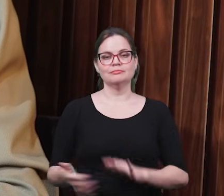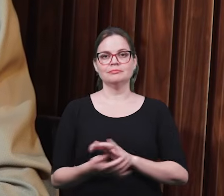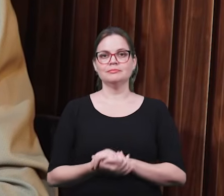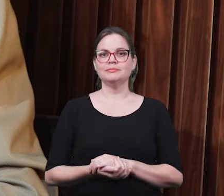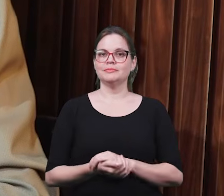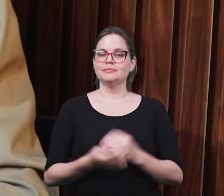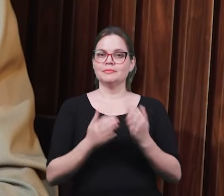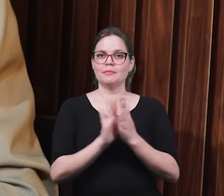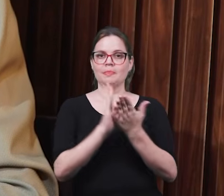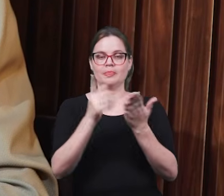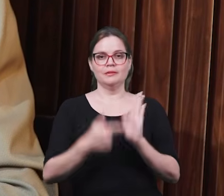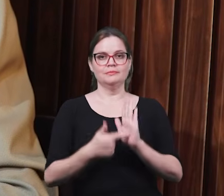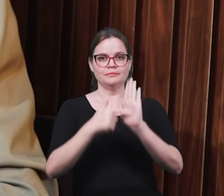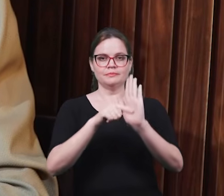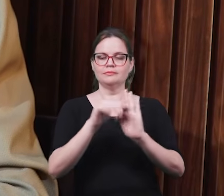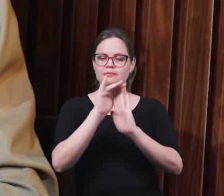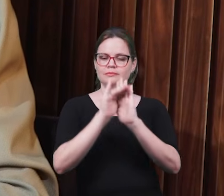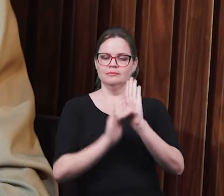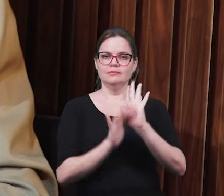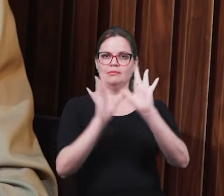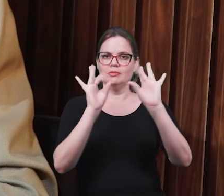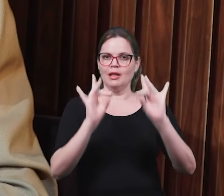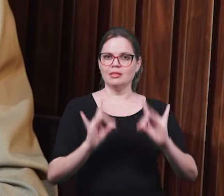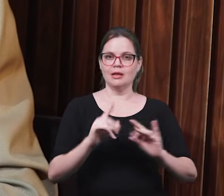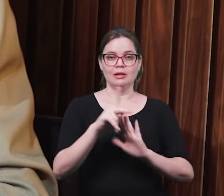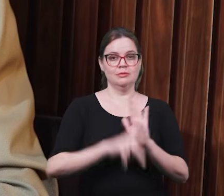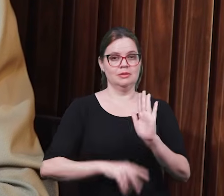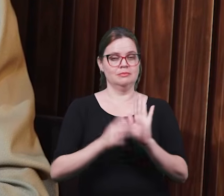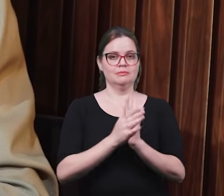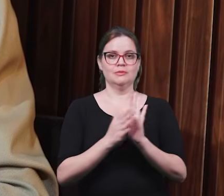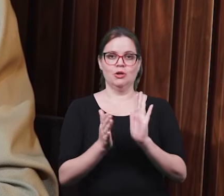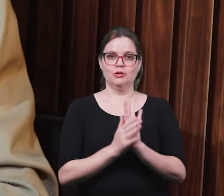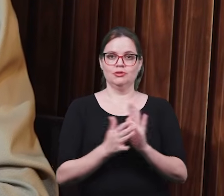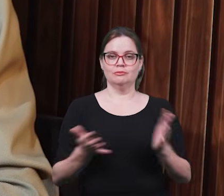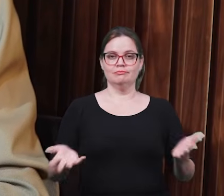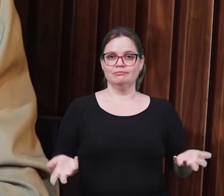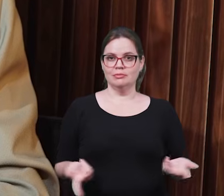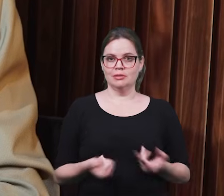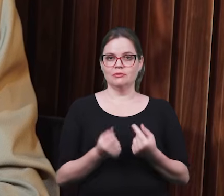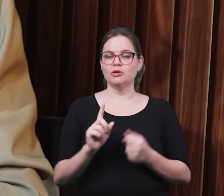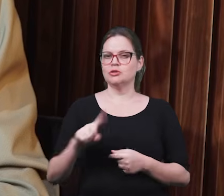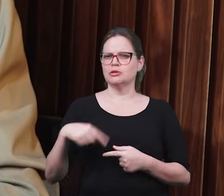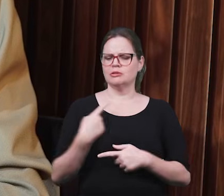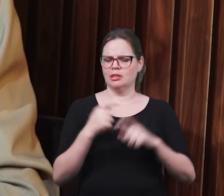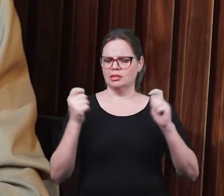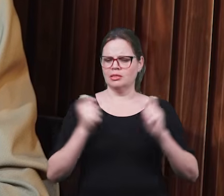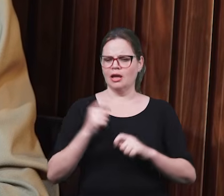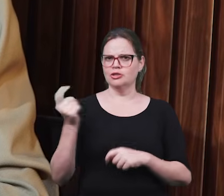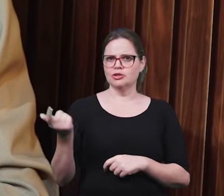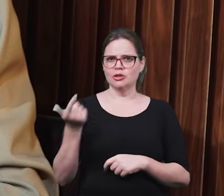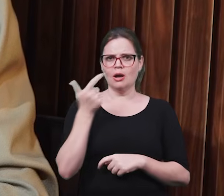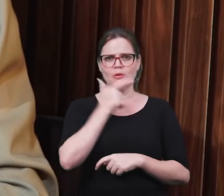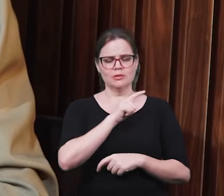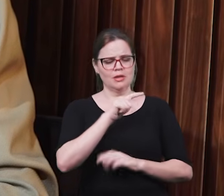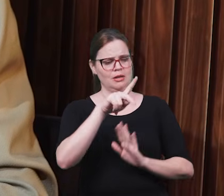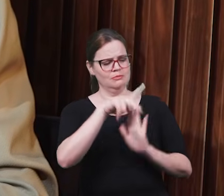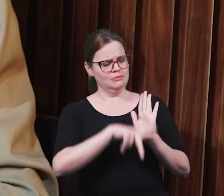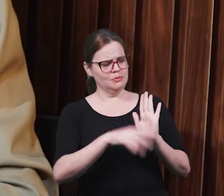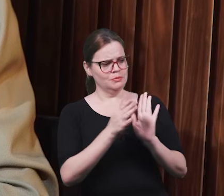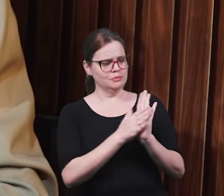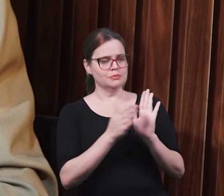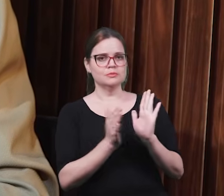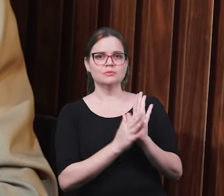com detalhes esse projeto, que é um projeto maravilhoso, né? E nós somente podemos alcançar esse projeto por